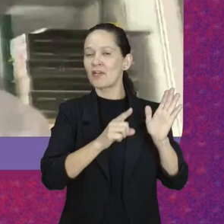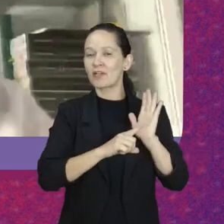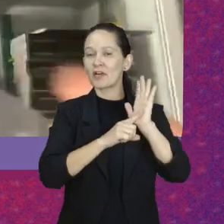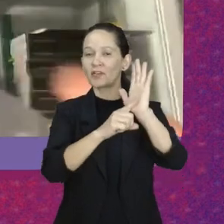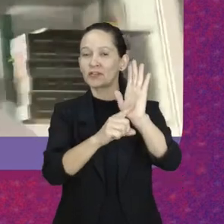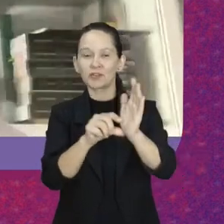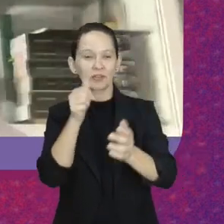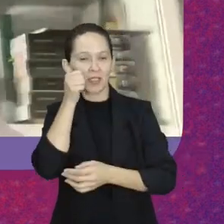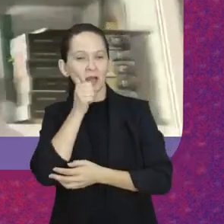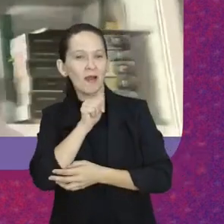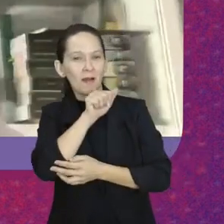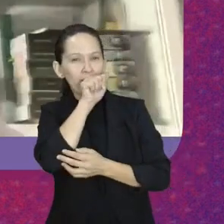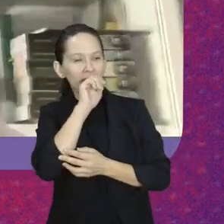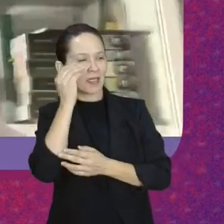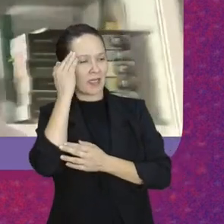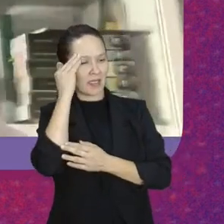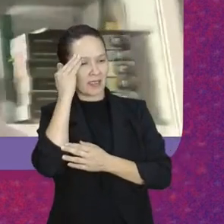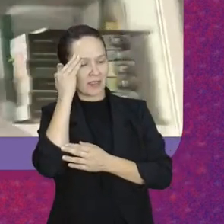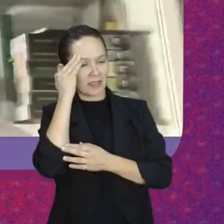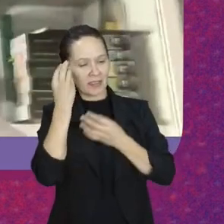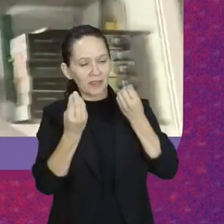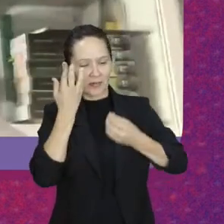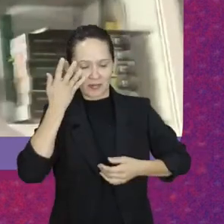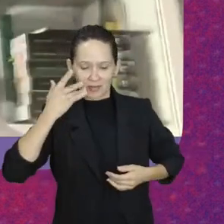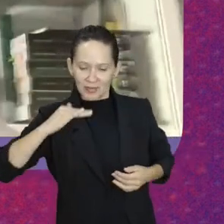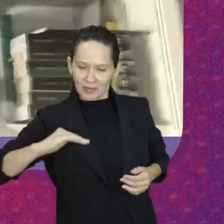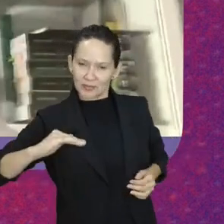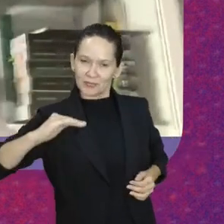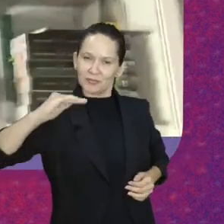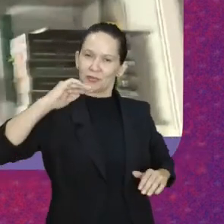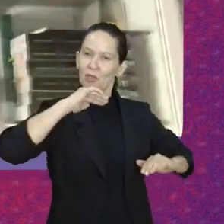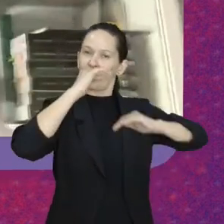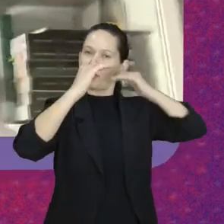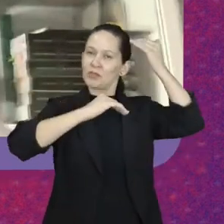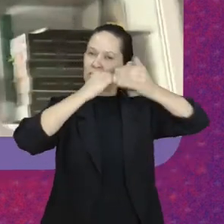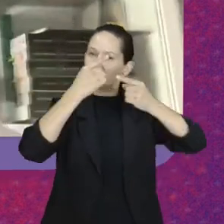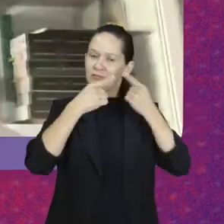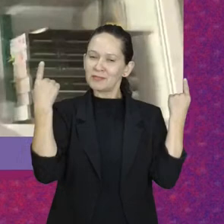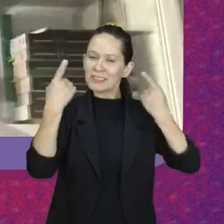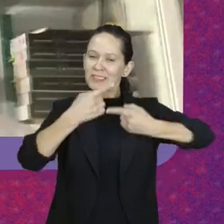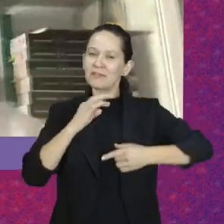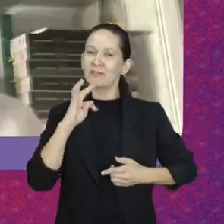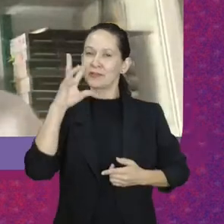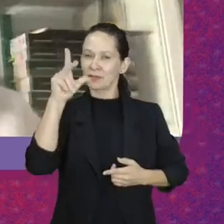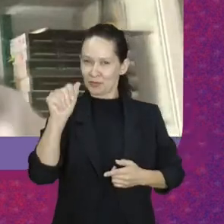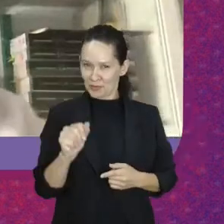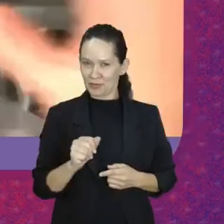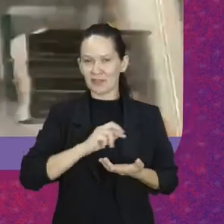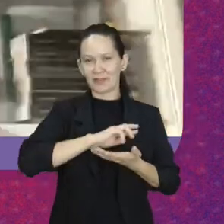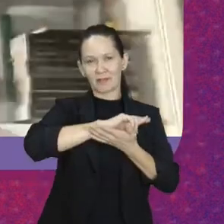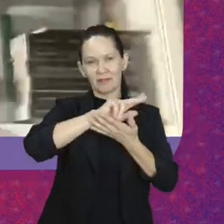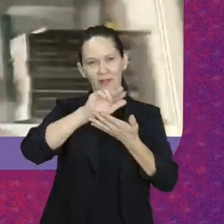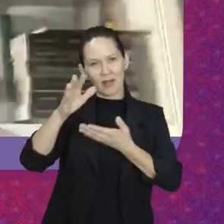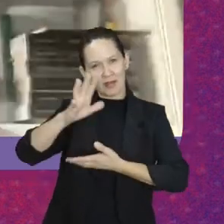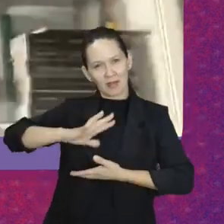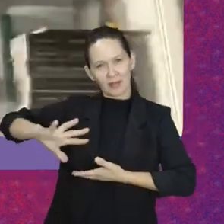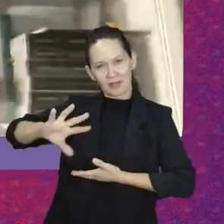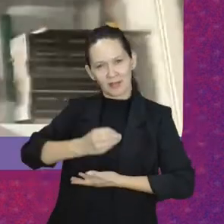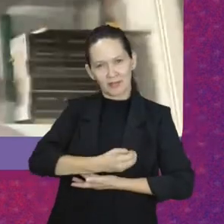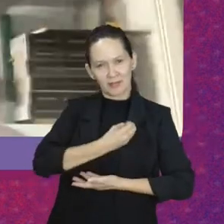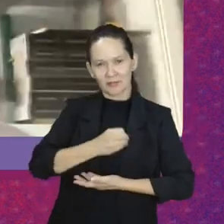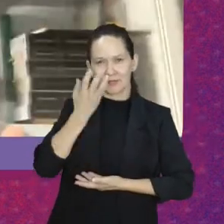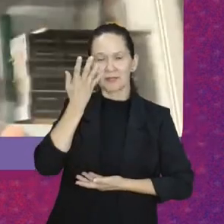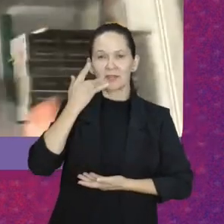de entender os processos da infância, entender os desafios todos postos em vários campos da vida da